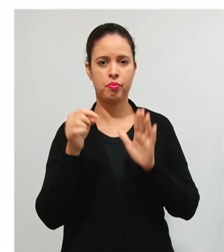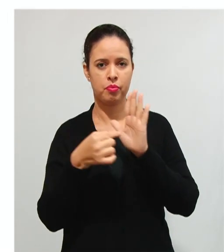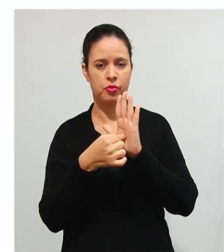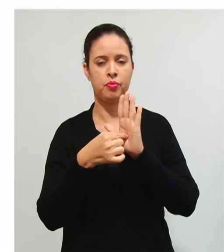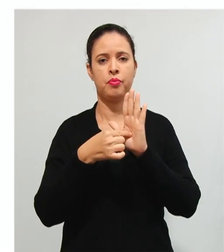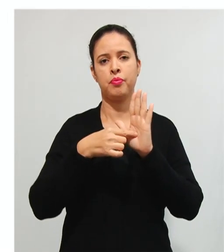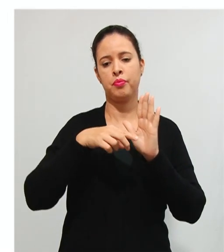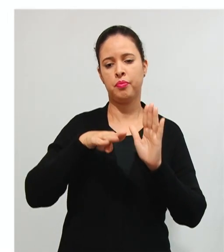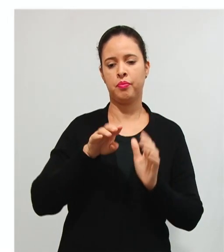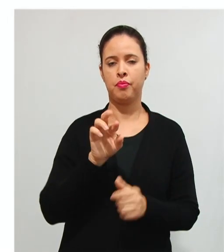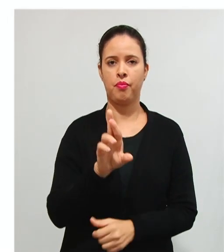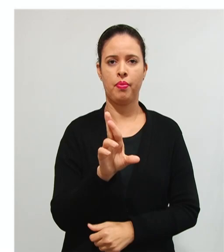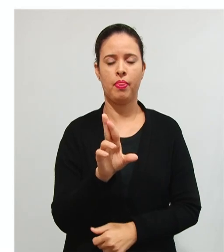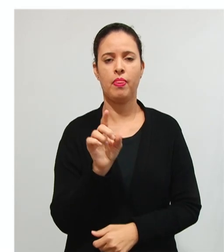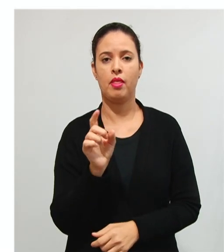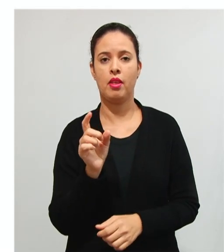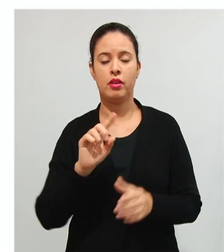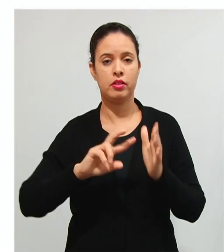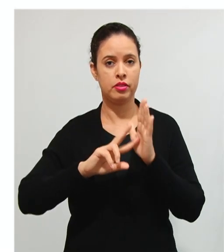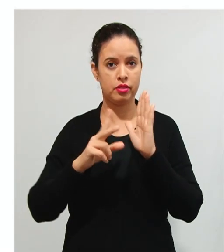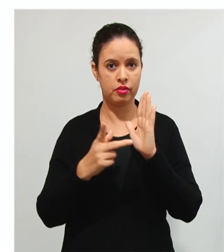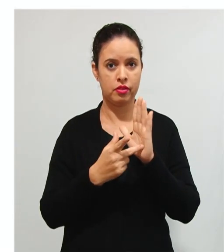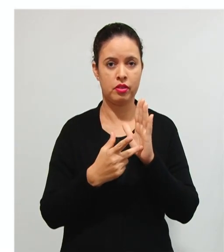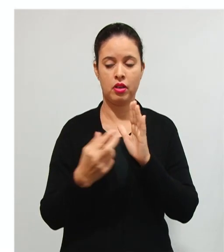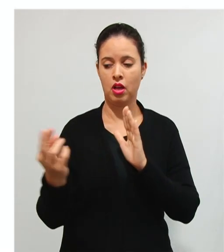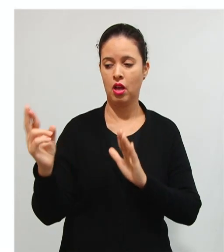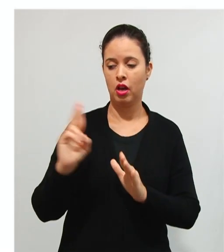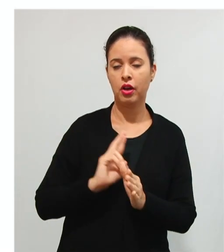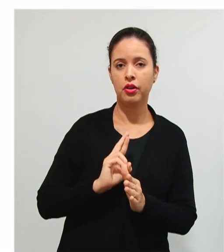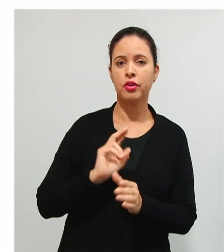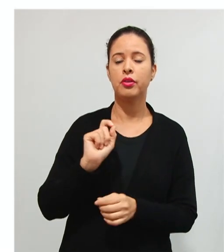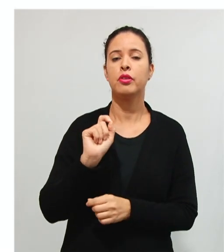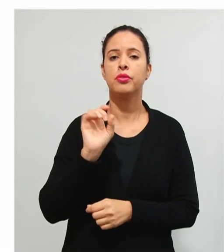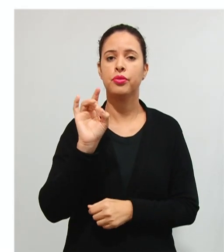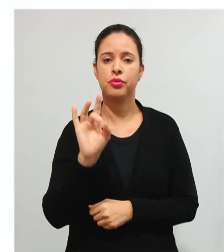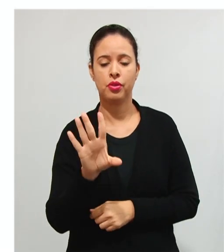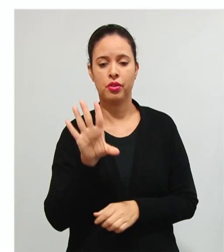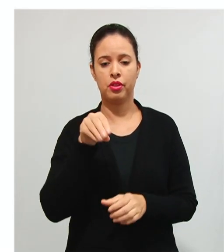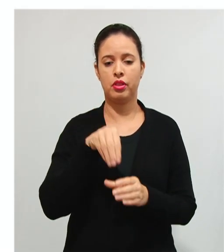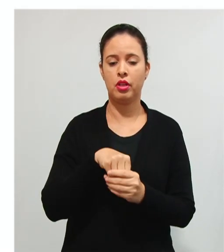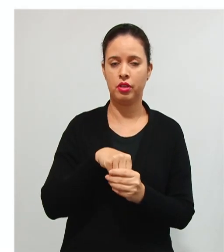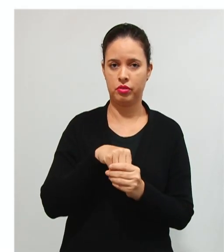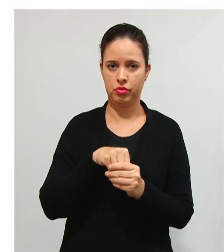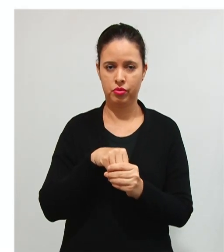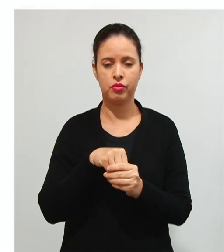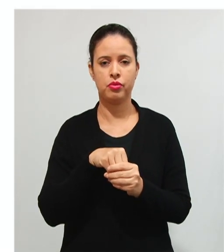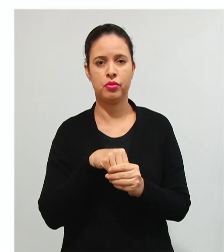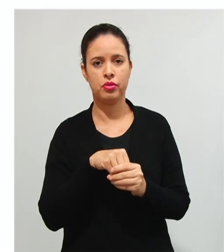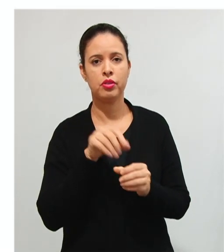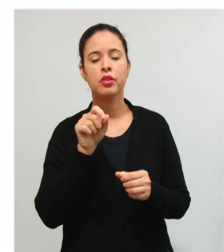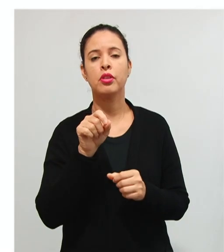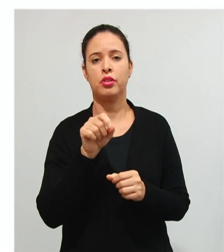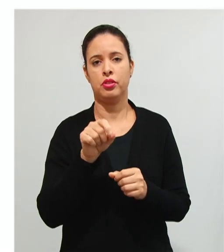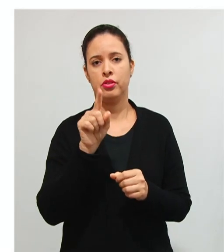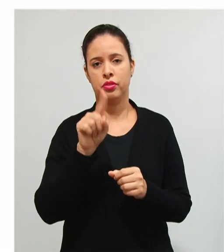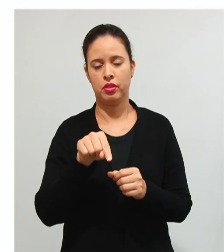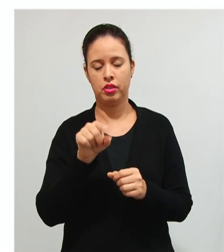ifro.edu.br. Isso significa que os resultados retornados serão somente dentro do site do